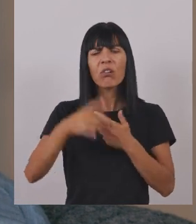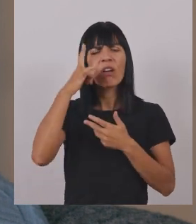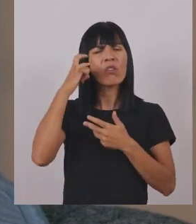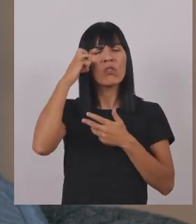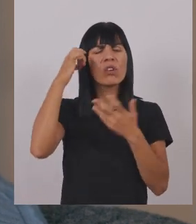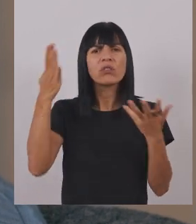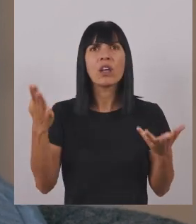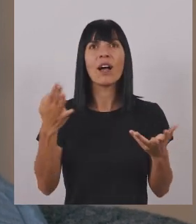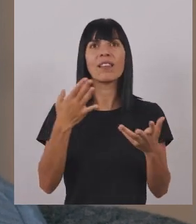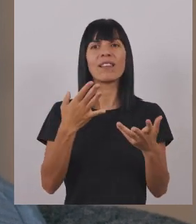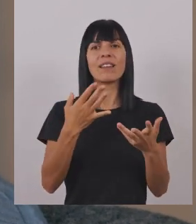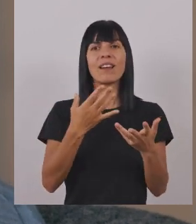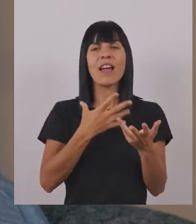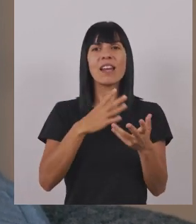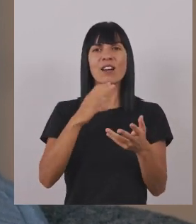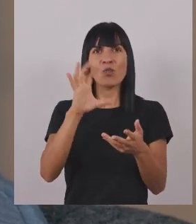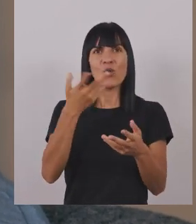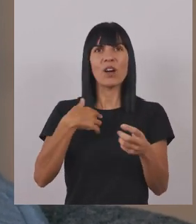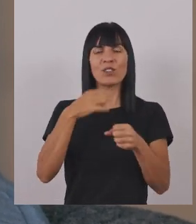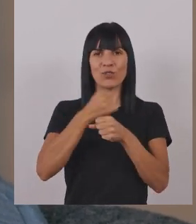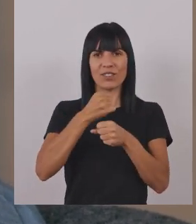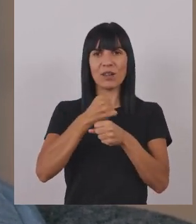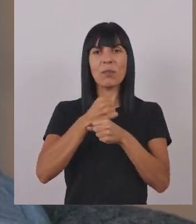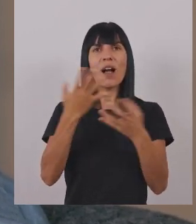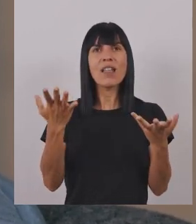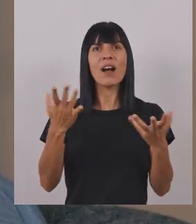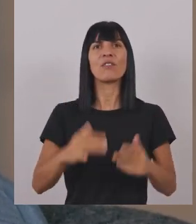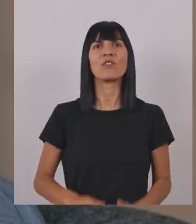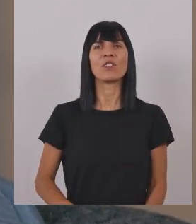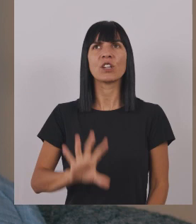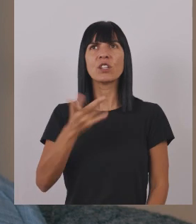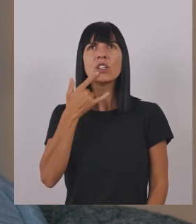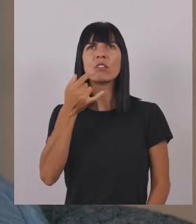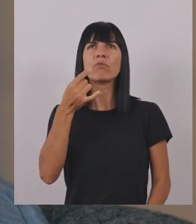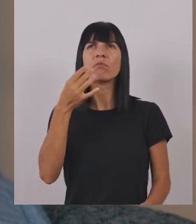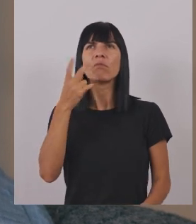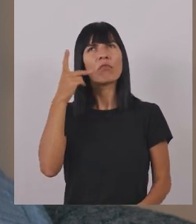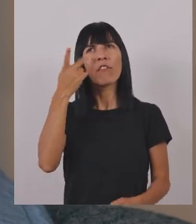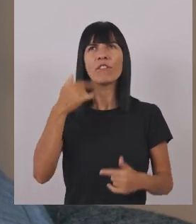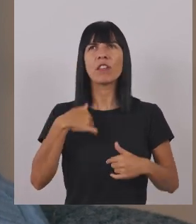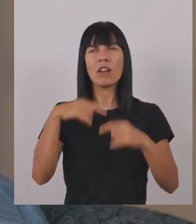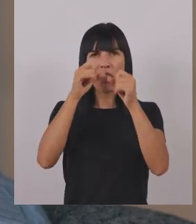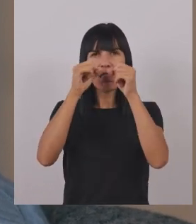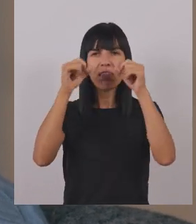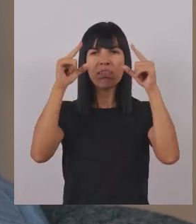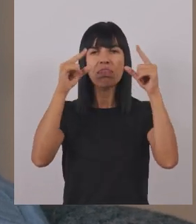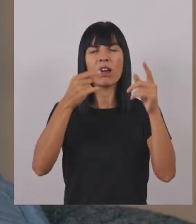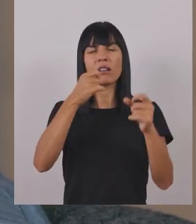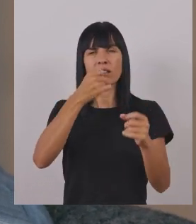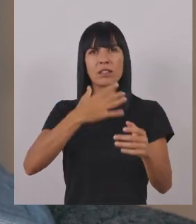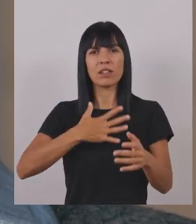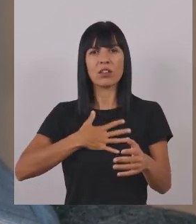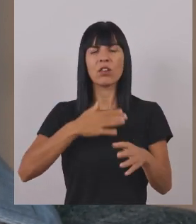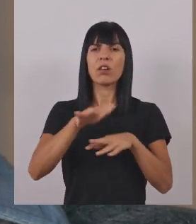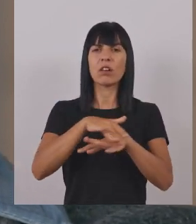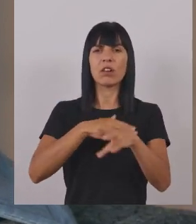Que era o que eu gostava mais, era o tempo melhor que eu tive na minha vida. Era quando trabalhava, como levantava de manhã, ia